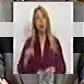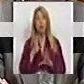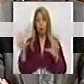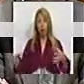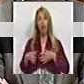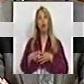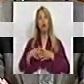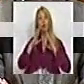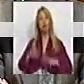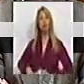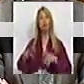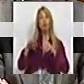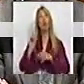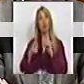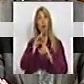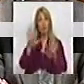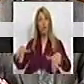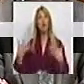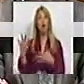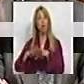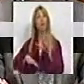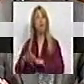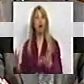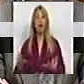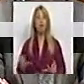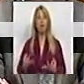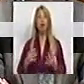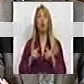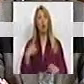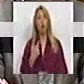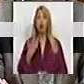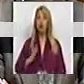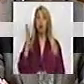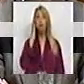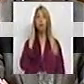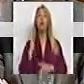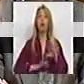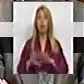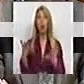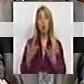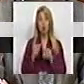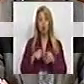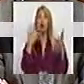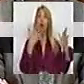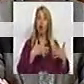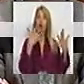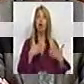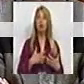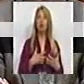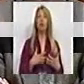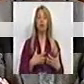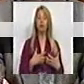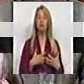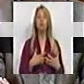aquilo que podemos fazer em conjunto. E aquilo que estamos já a fazer em conjunto neste orçamento é já